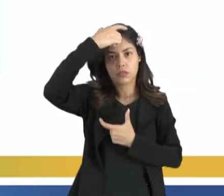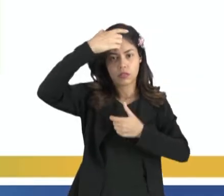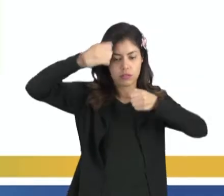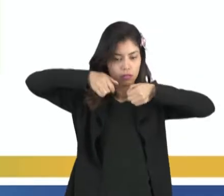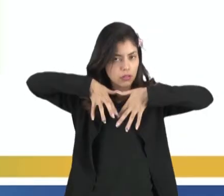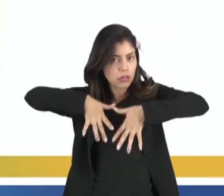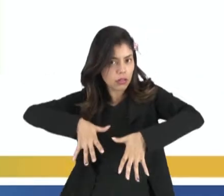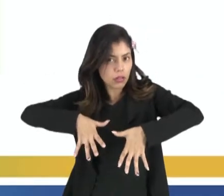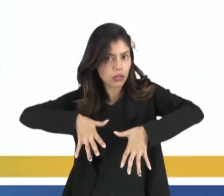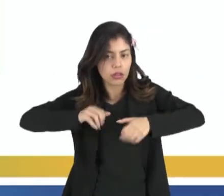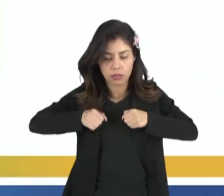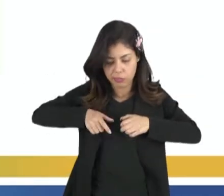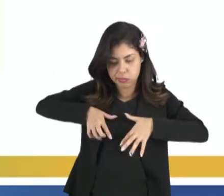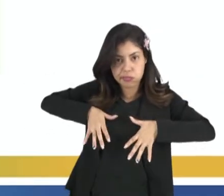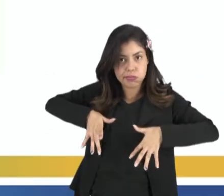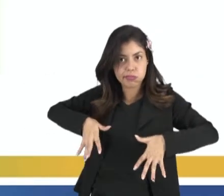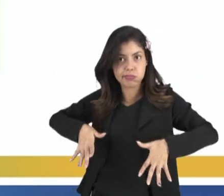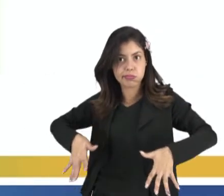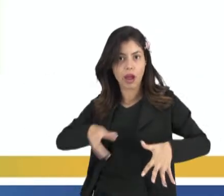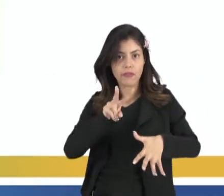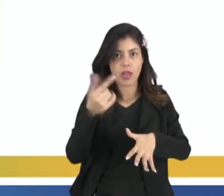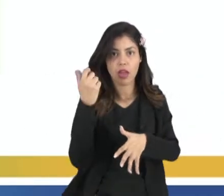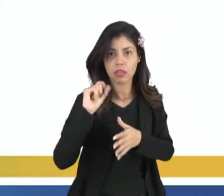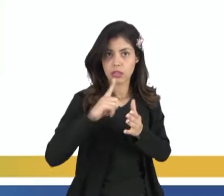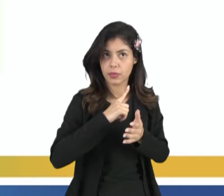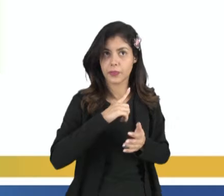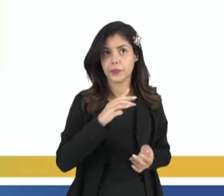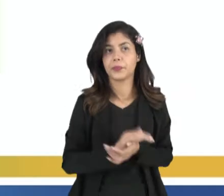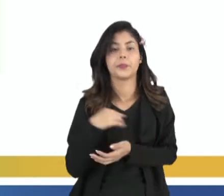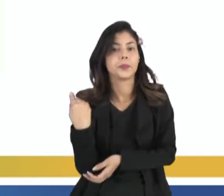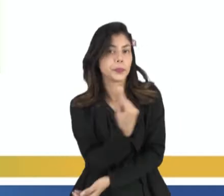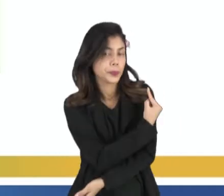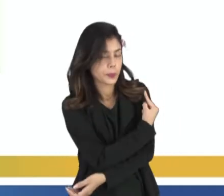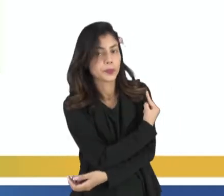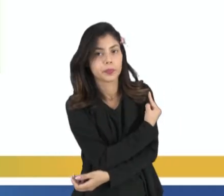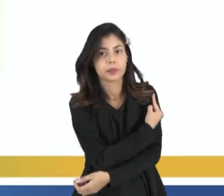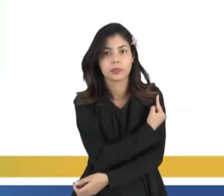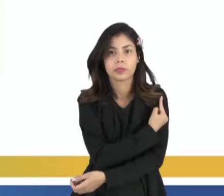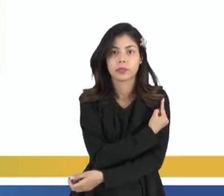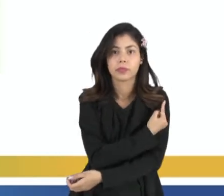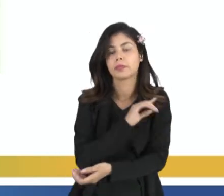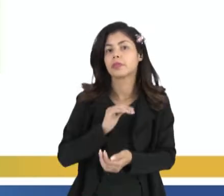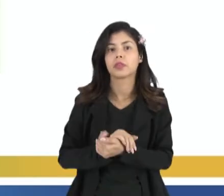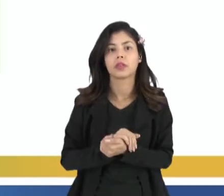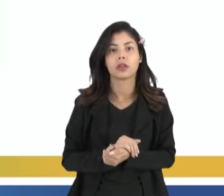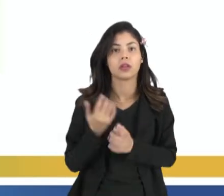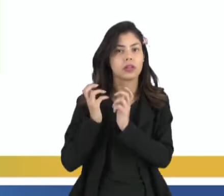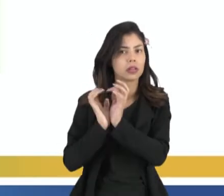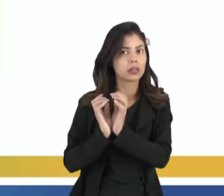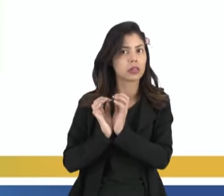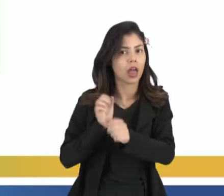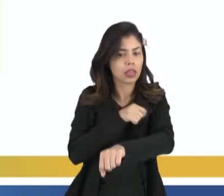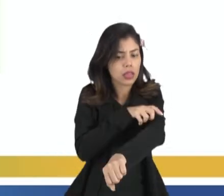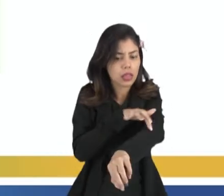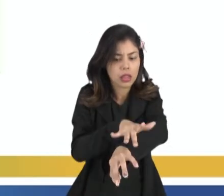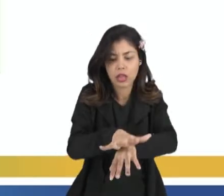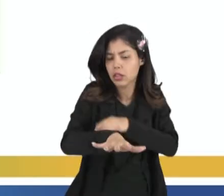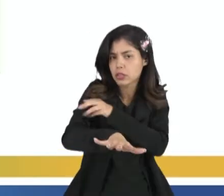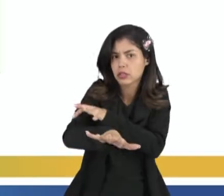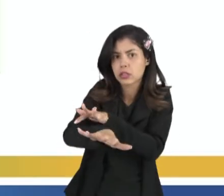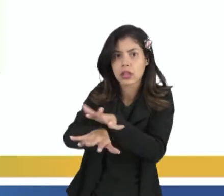porque o sistema nervoso periférico ele vai ser composto aí pelos nossos nervos, que são os nossos nervos que vão